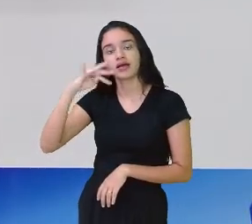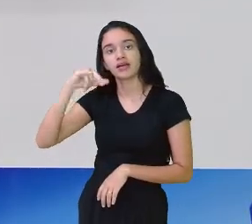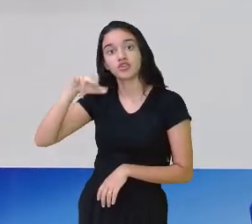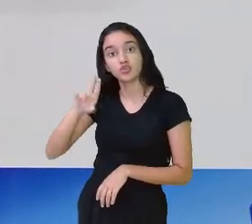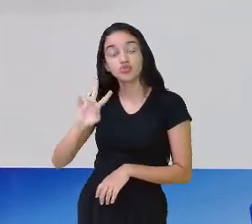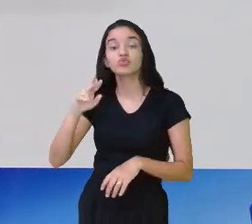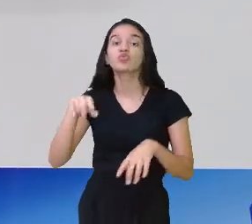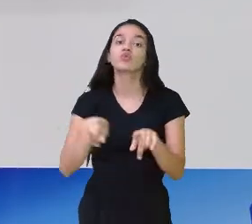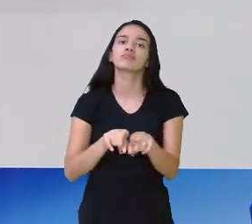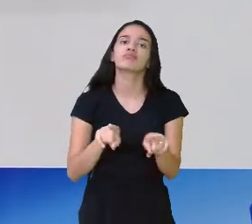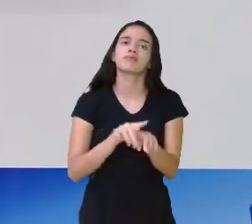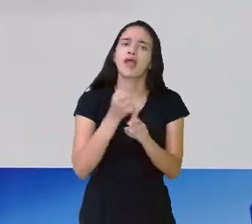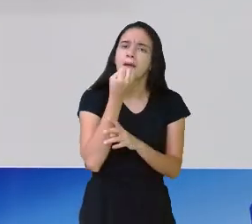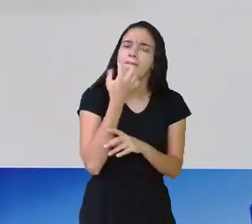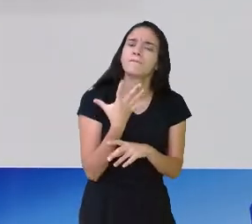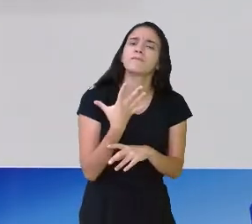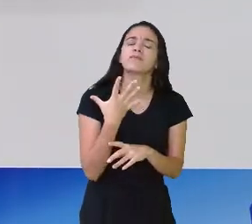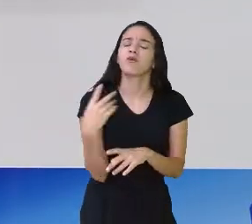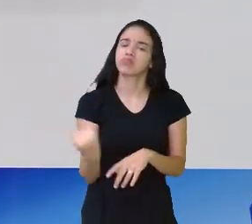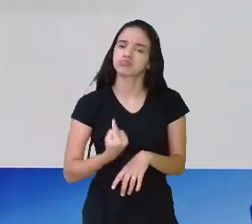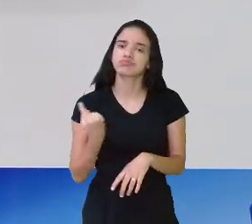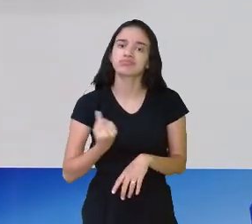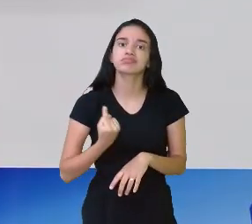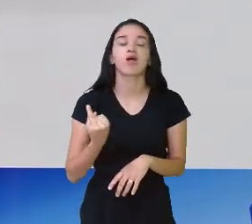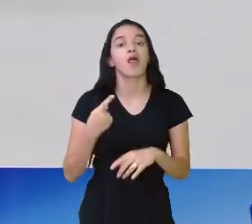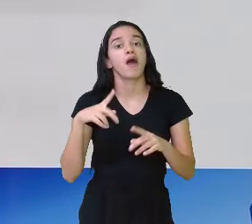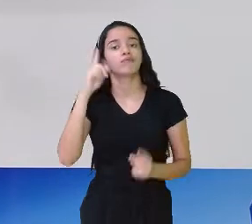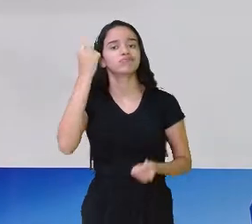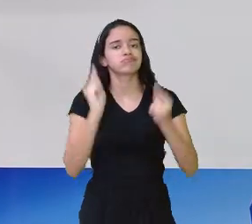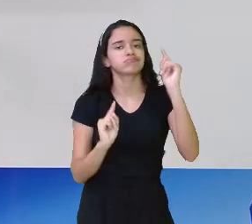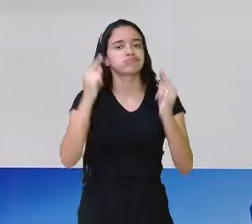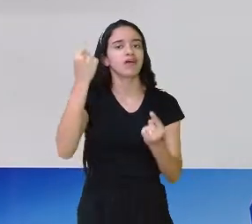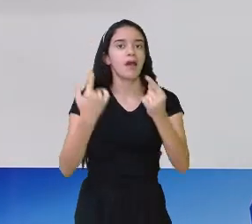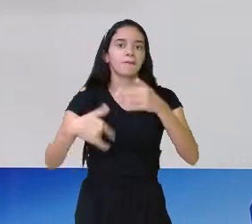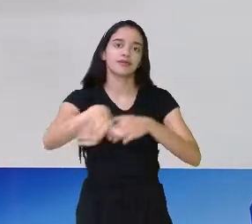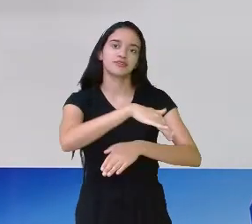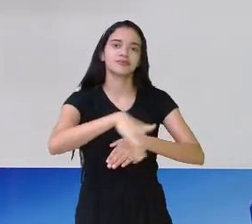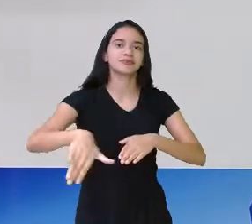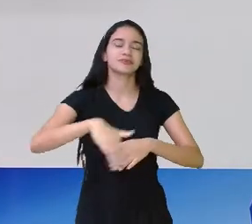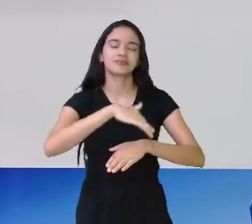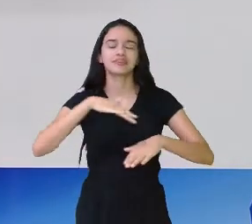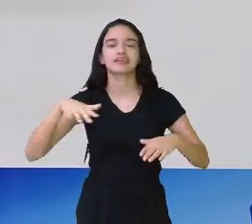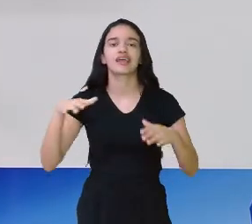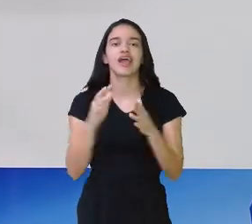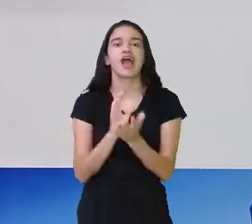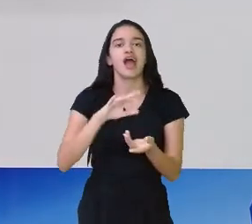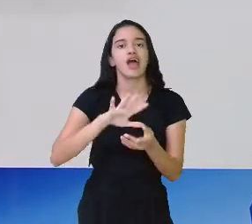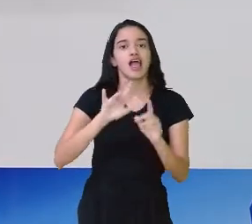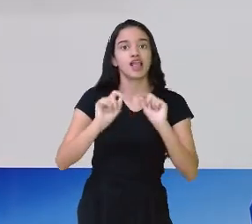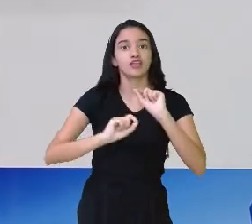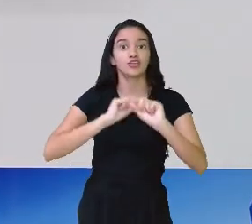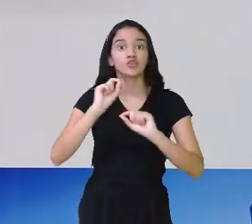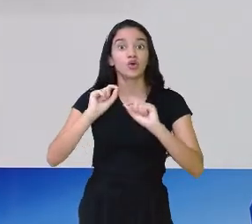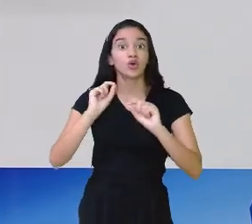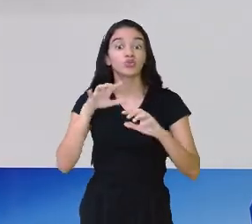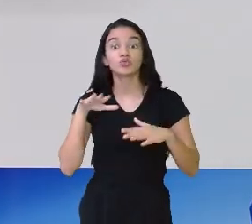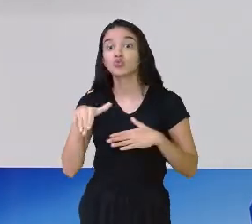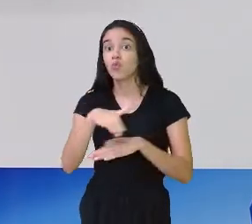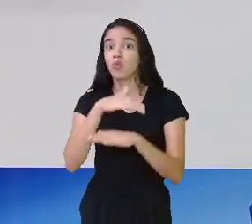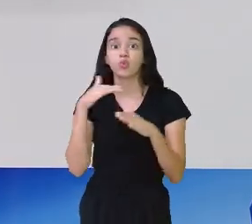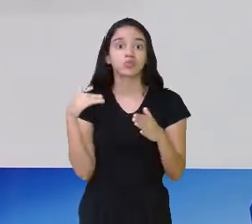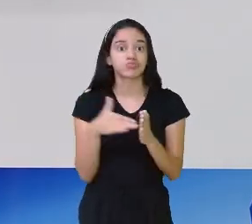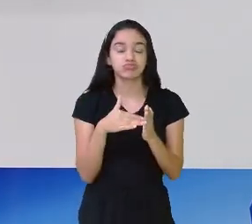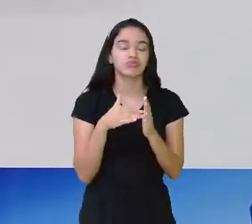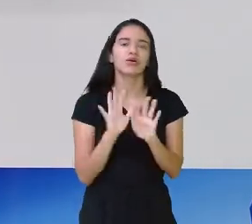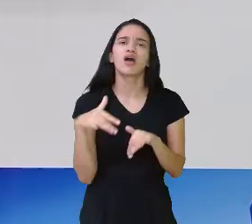frevo até que ele favorece um pouco o solo, né? Mas o frevo de rua mesmo é todo mundo frevando ali junto, né? O maracatu, a ciranda. Eu